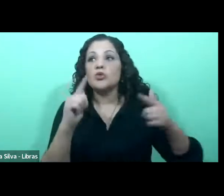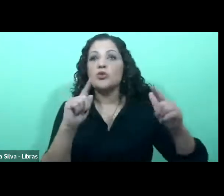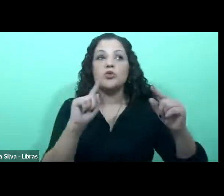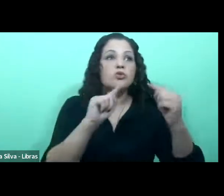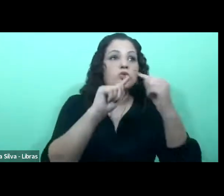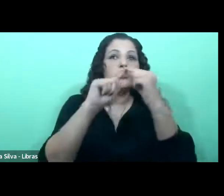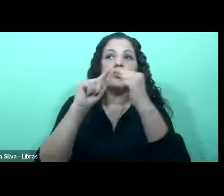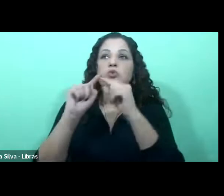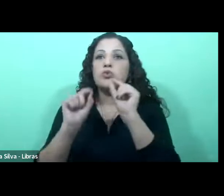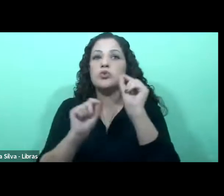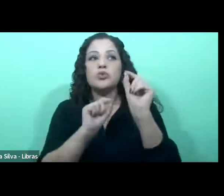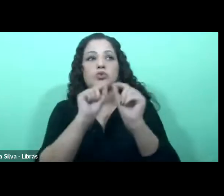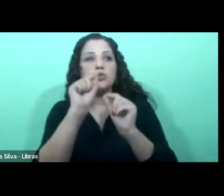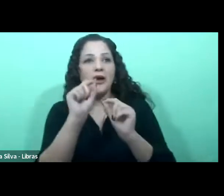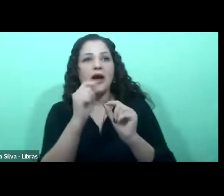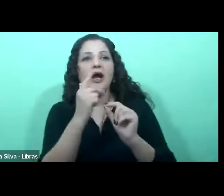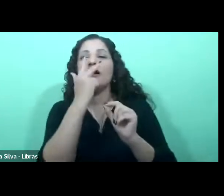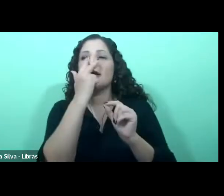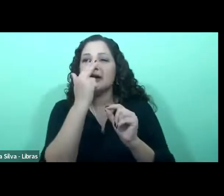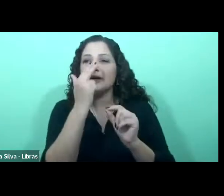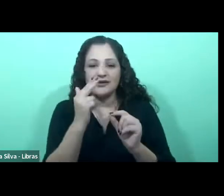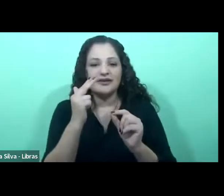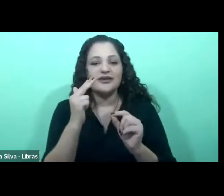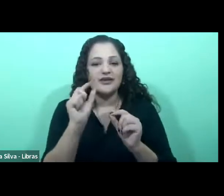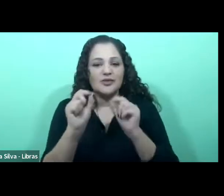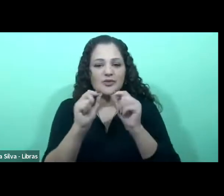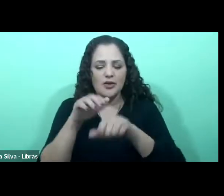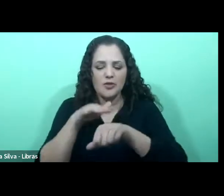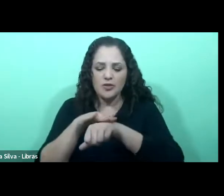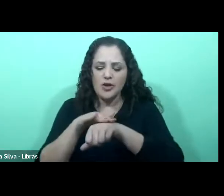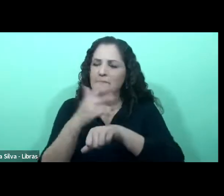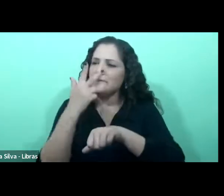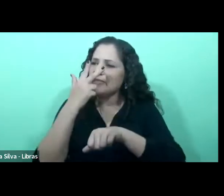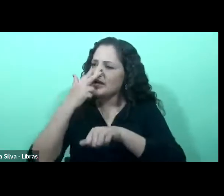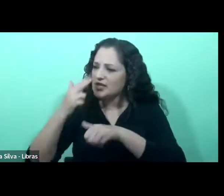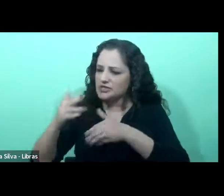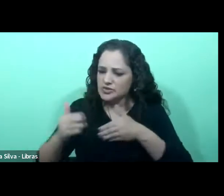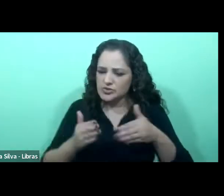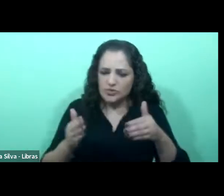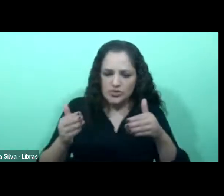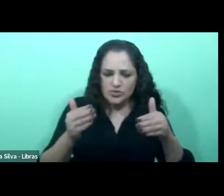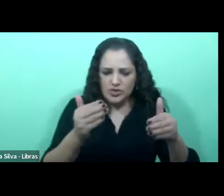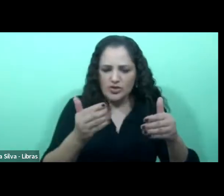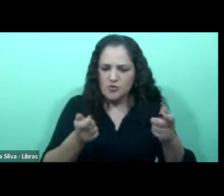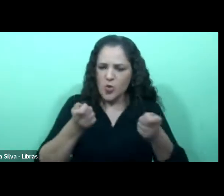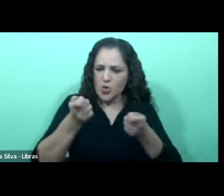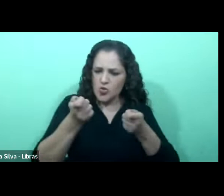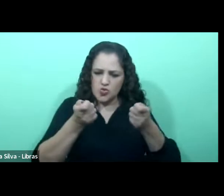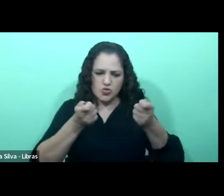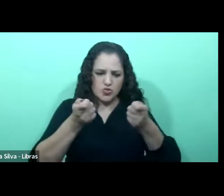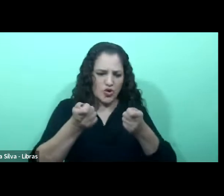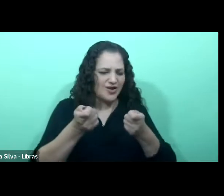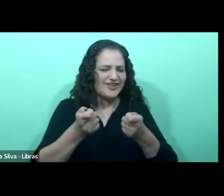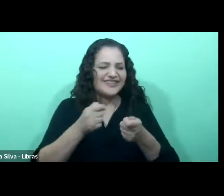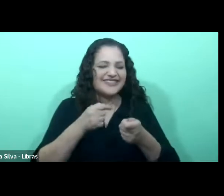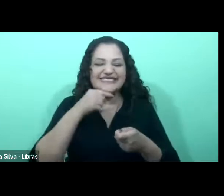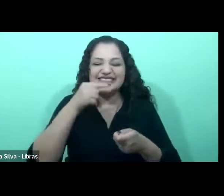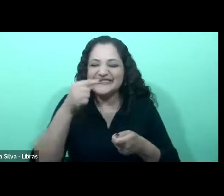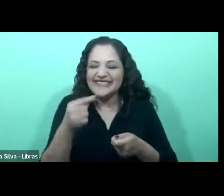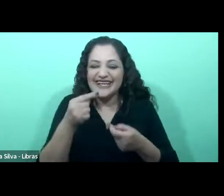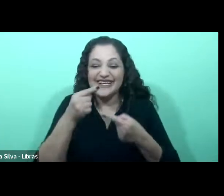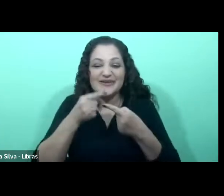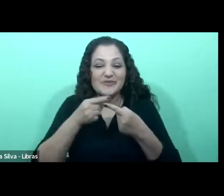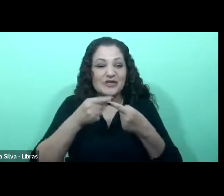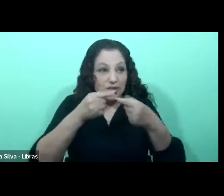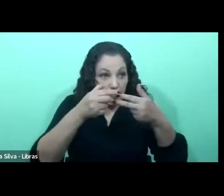me parece um caminho por isso. Eu não consigo controlar egoicamente, né? As coisas já falam por mim também, ao